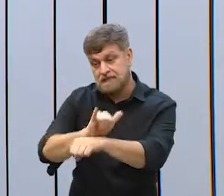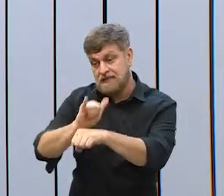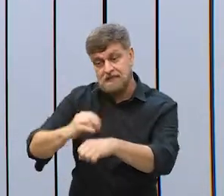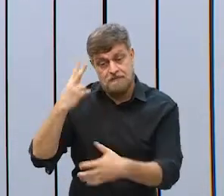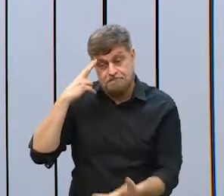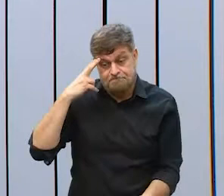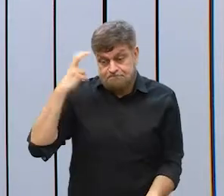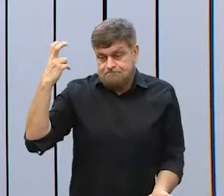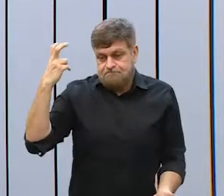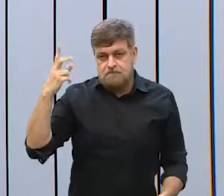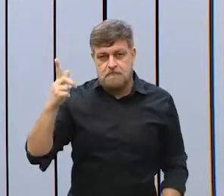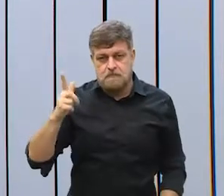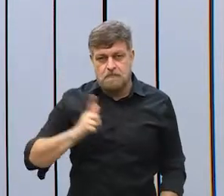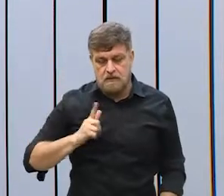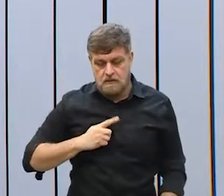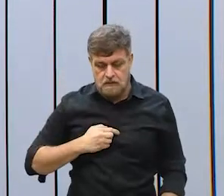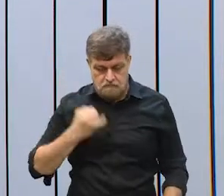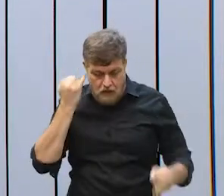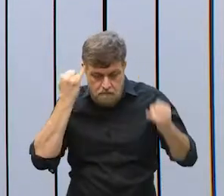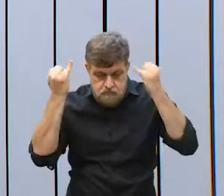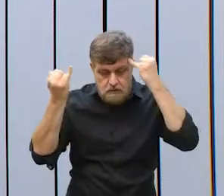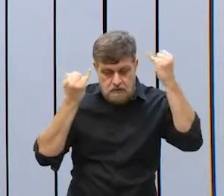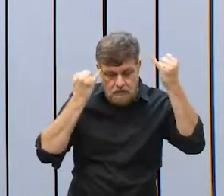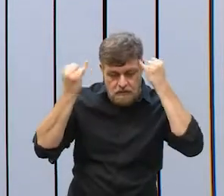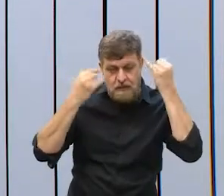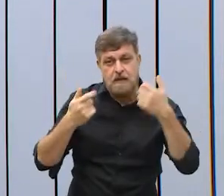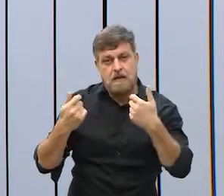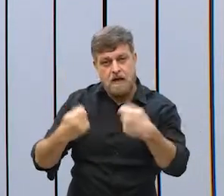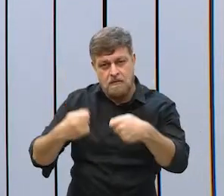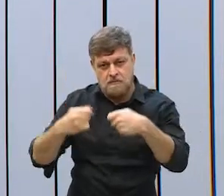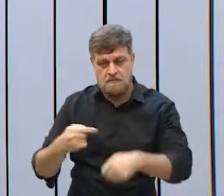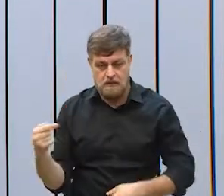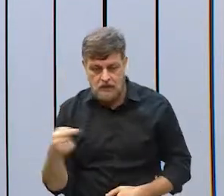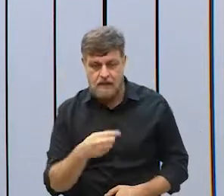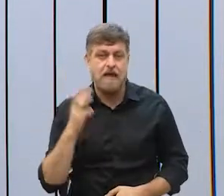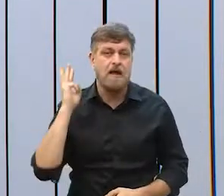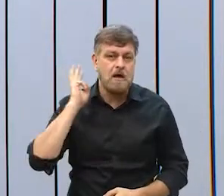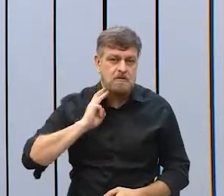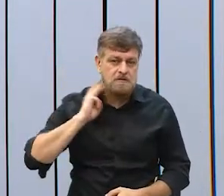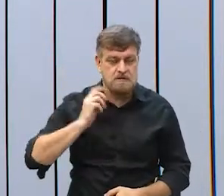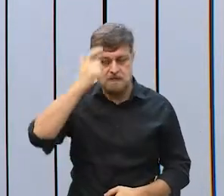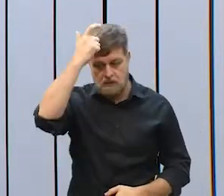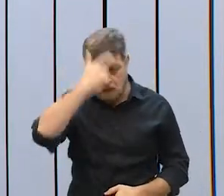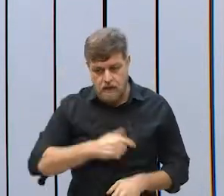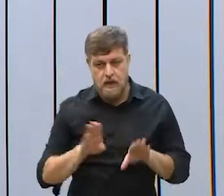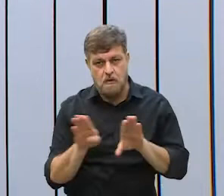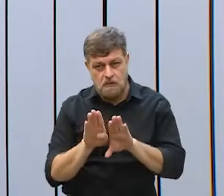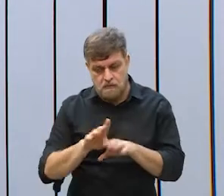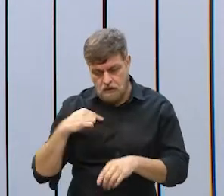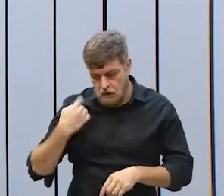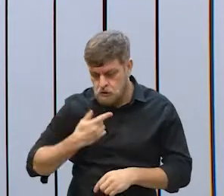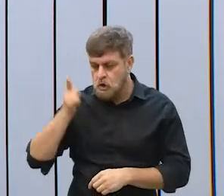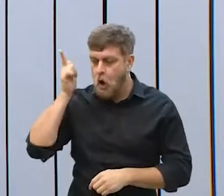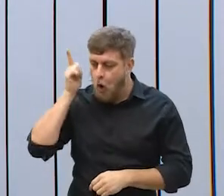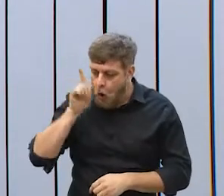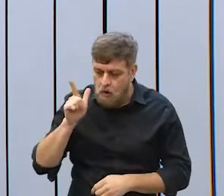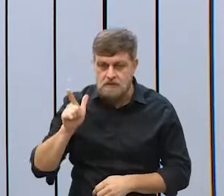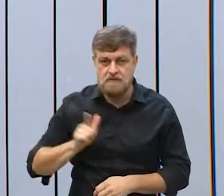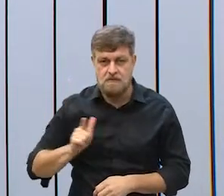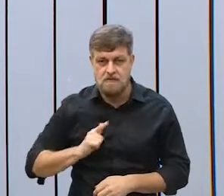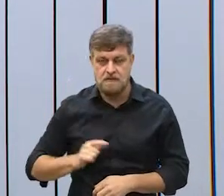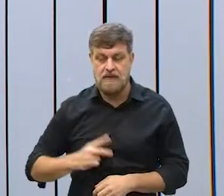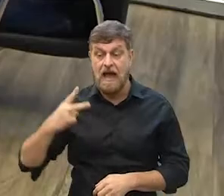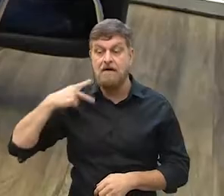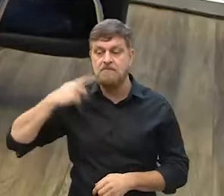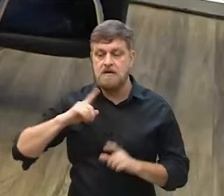Nós precisamos ser criativos. Foi dessa maneira que o Cecílio, que eu, inclusive, nós conseguimos chegar ao pleito